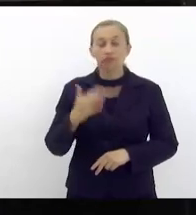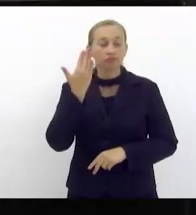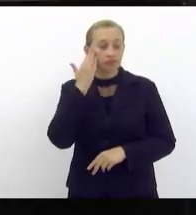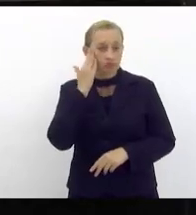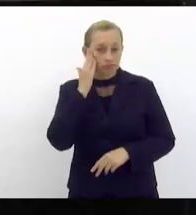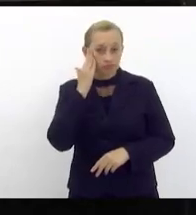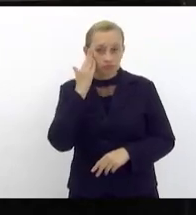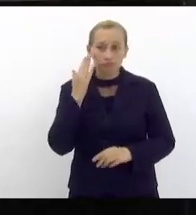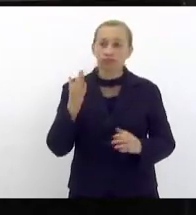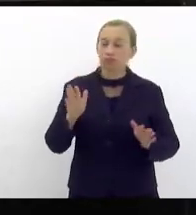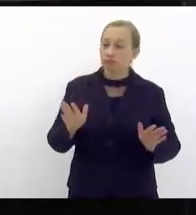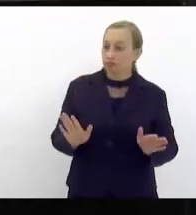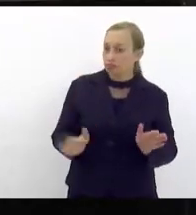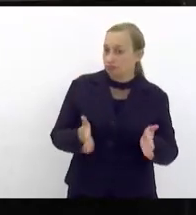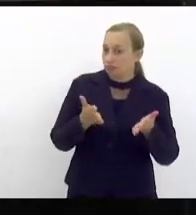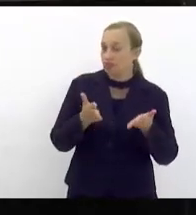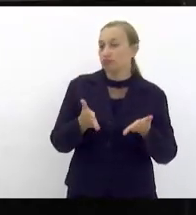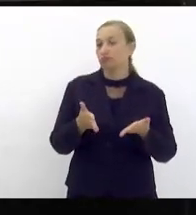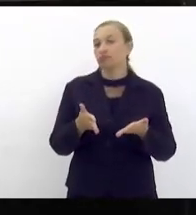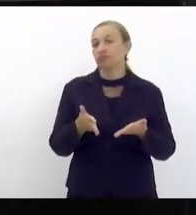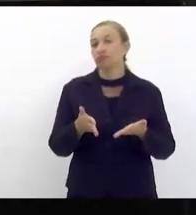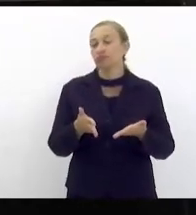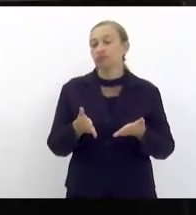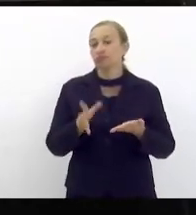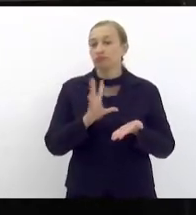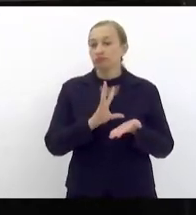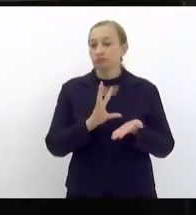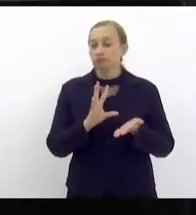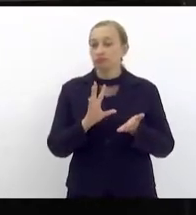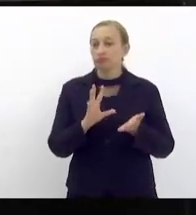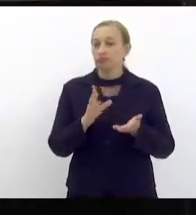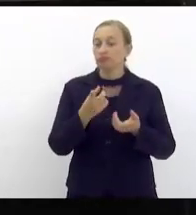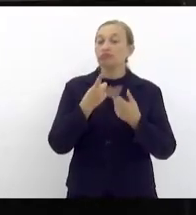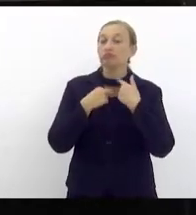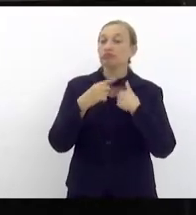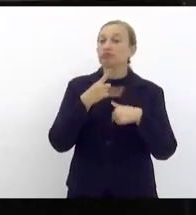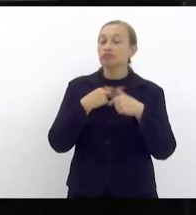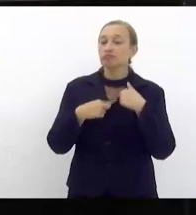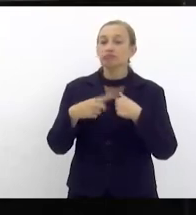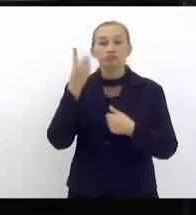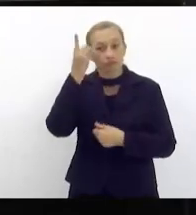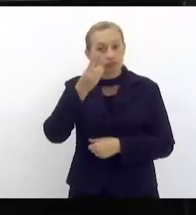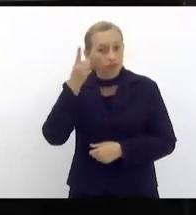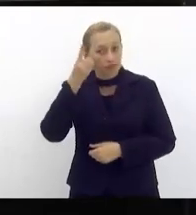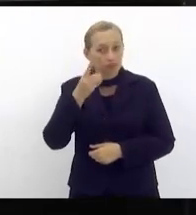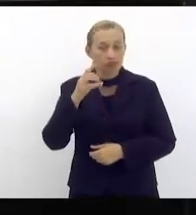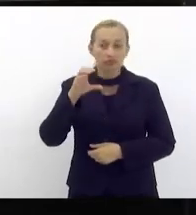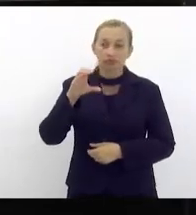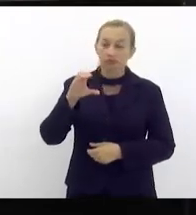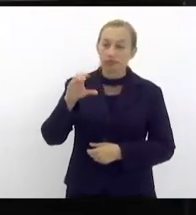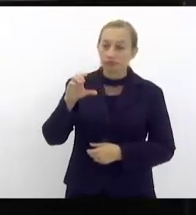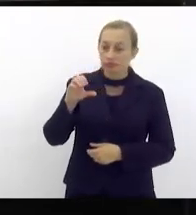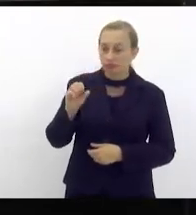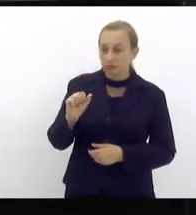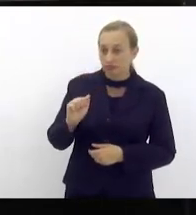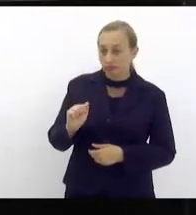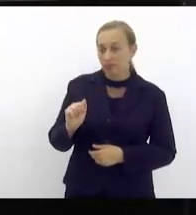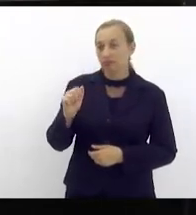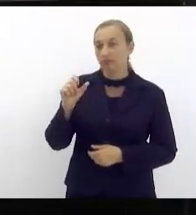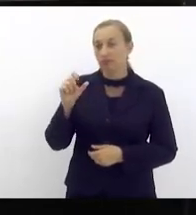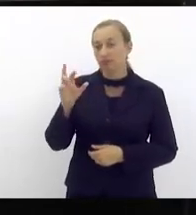é a iniciativa é pautada numa boa vontade do deputado Carlos Caiado a gente